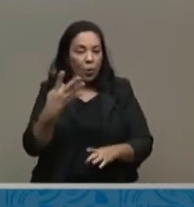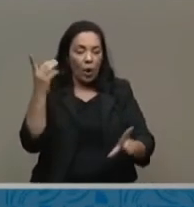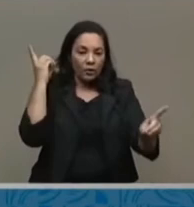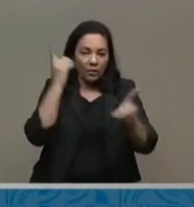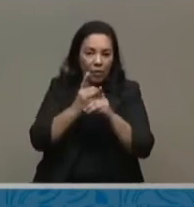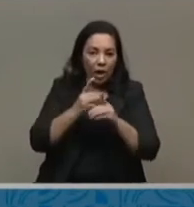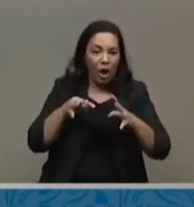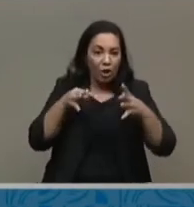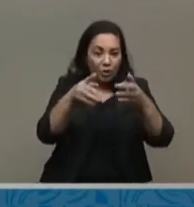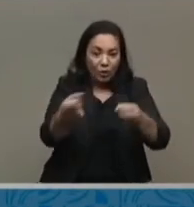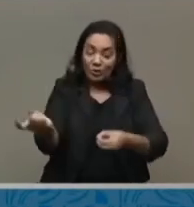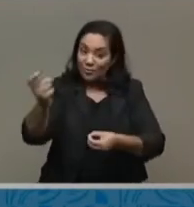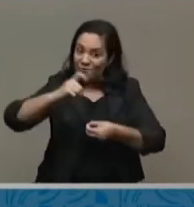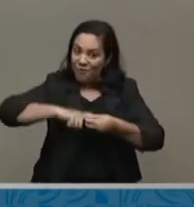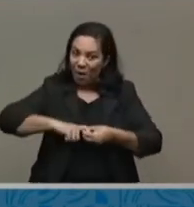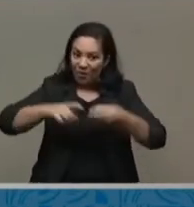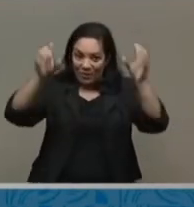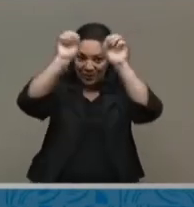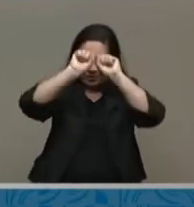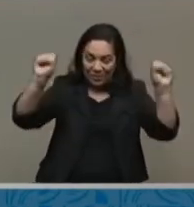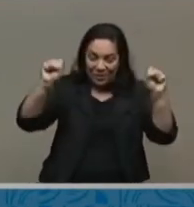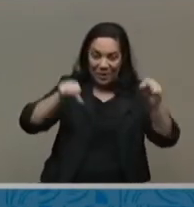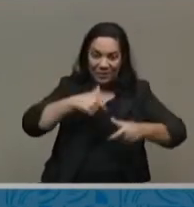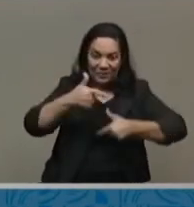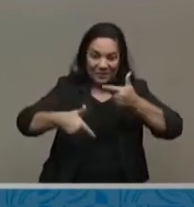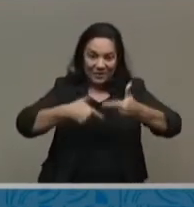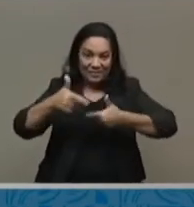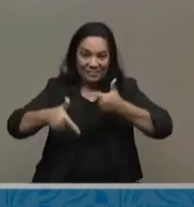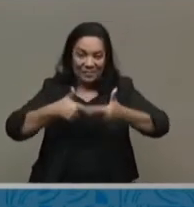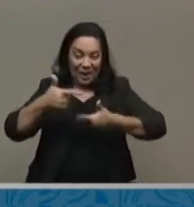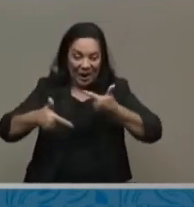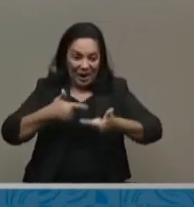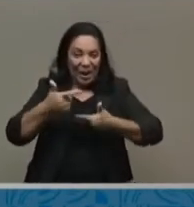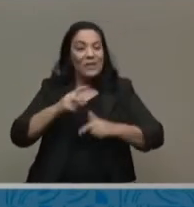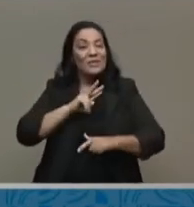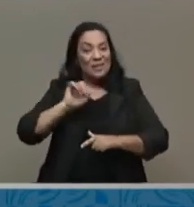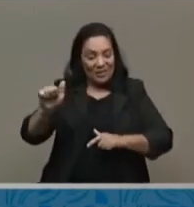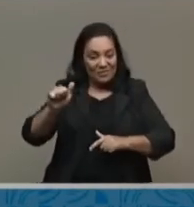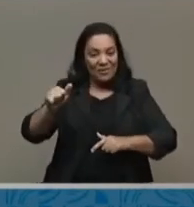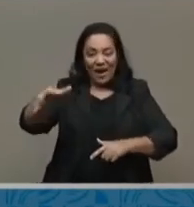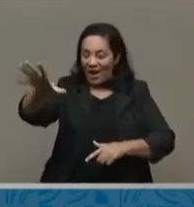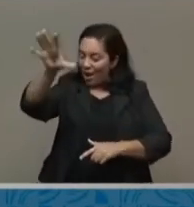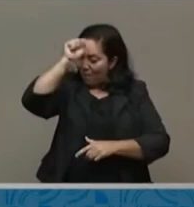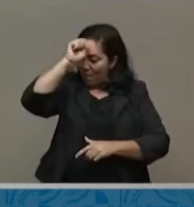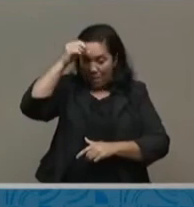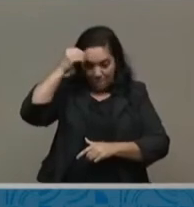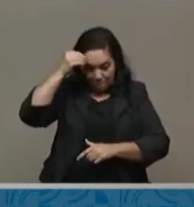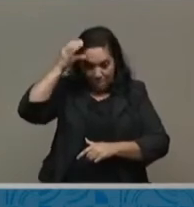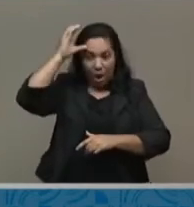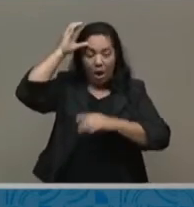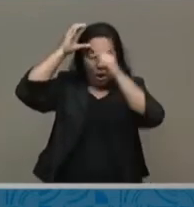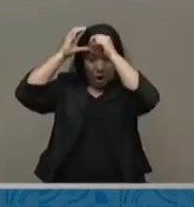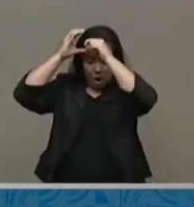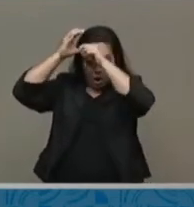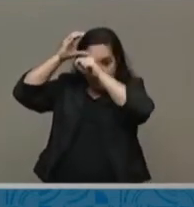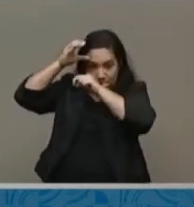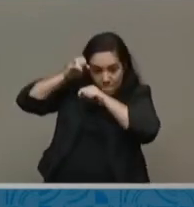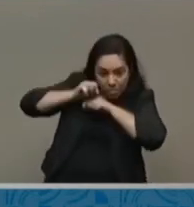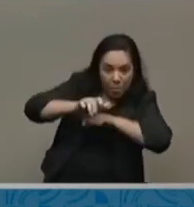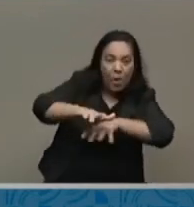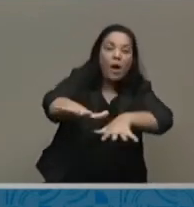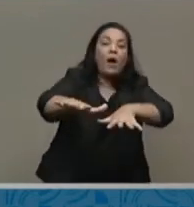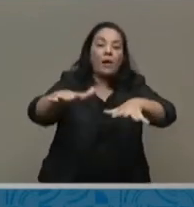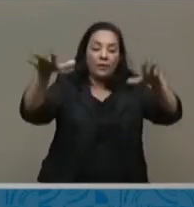Retornam os seus tribunais e órgãos na condição de multiplicadores dos conhecimentos serão adquiridos